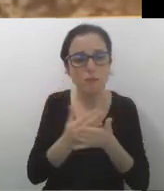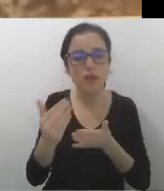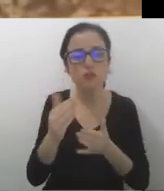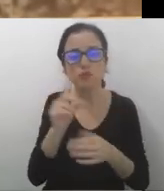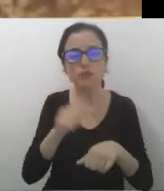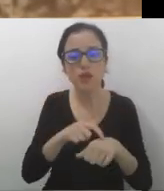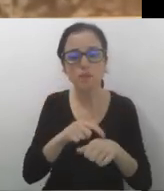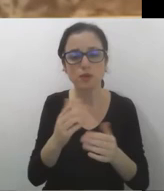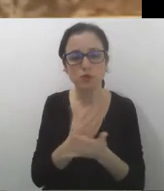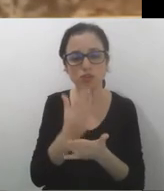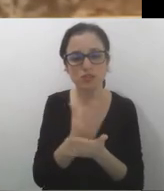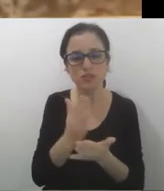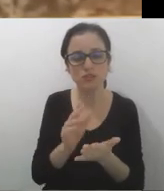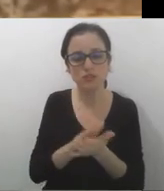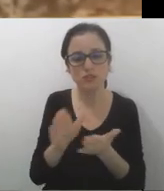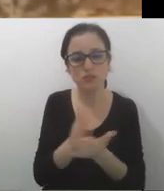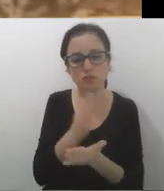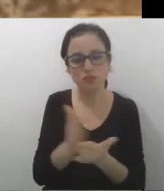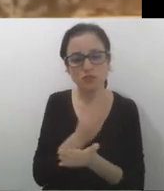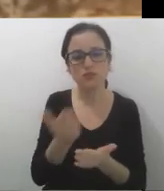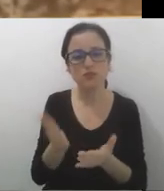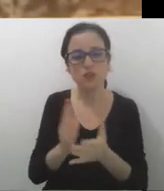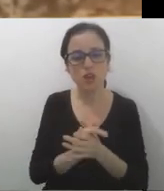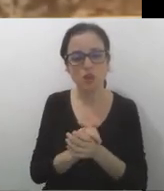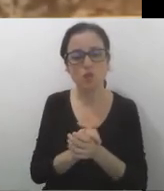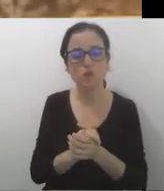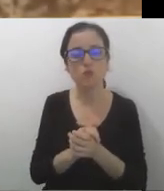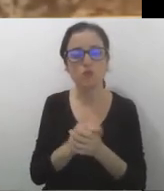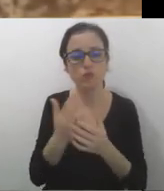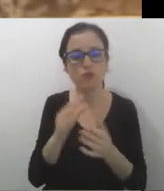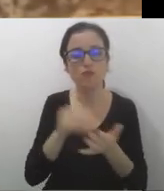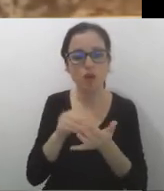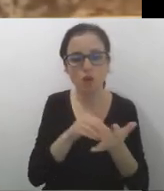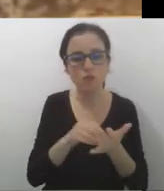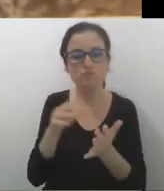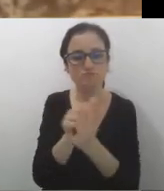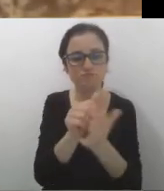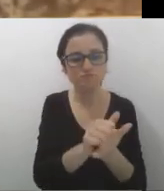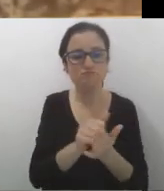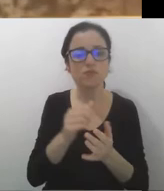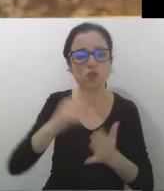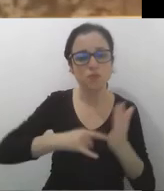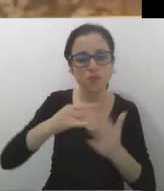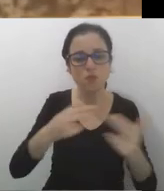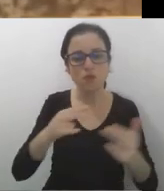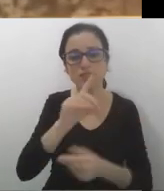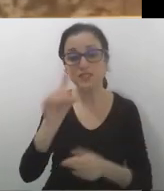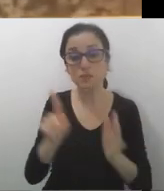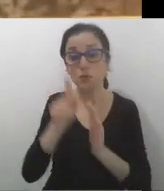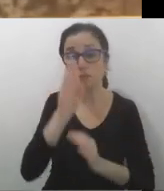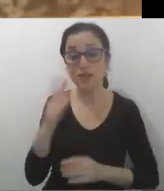uma questão que surgiu muito durante o fazer desse livro, que é a falta